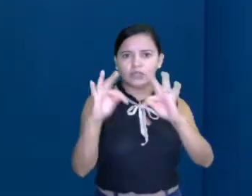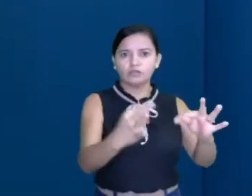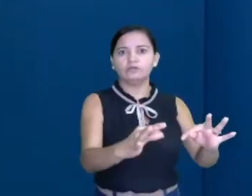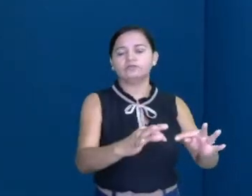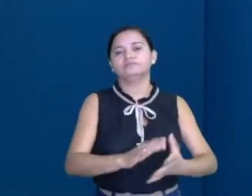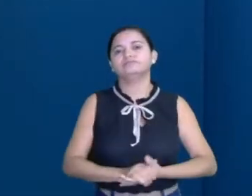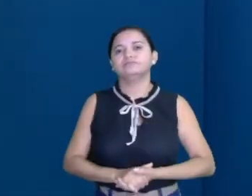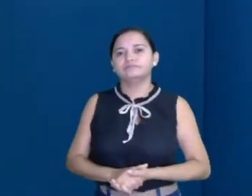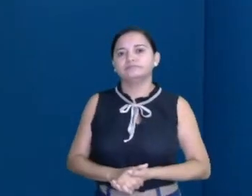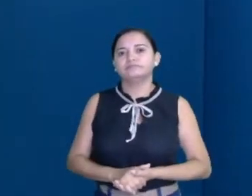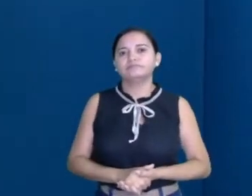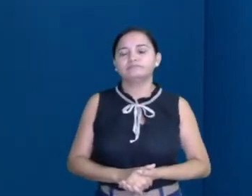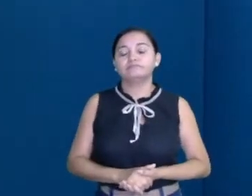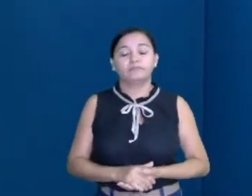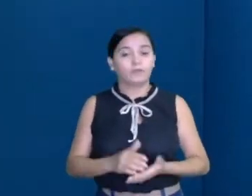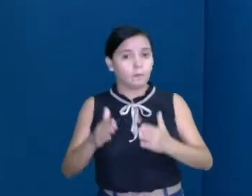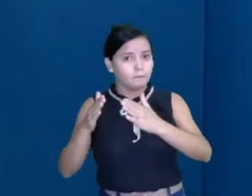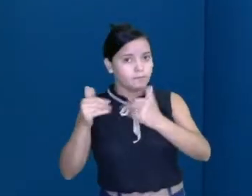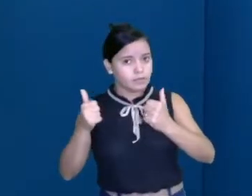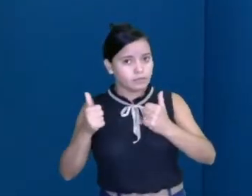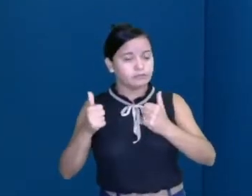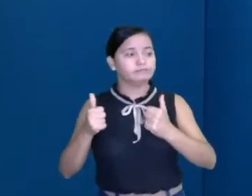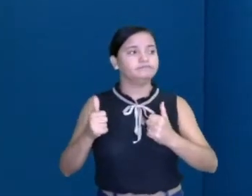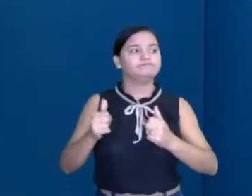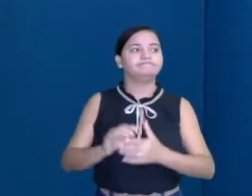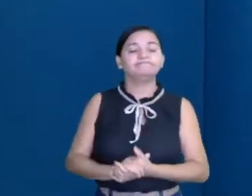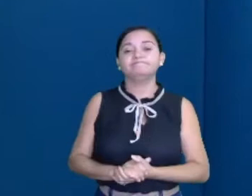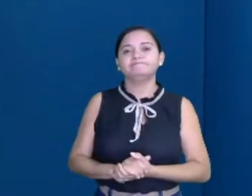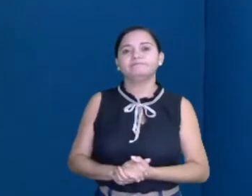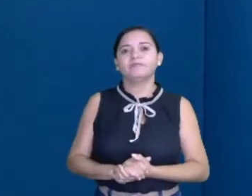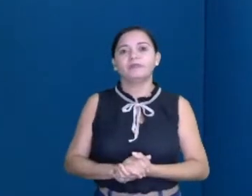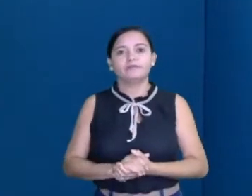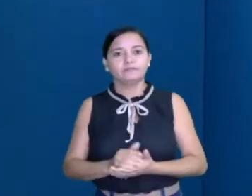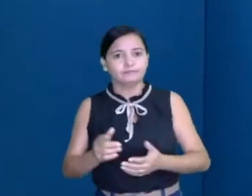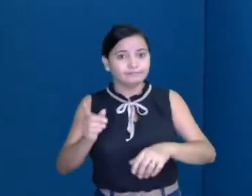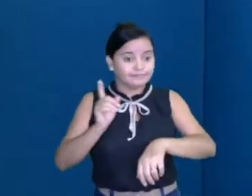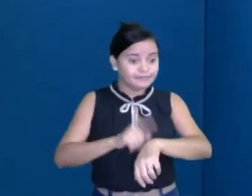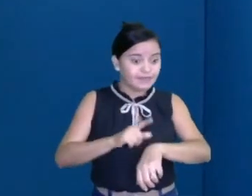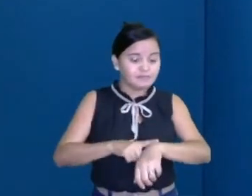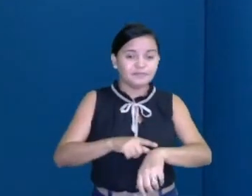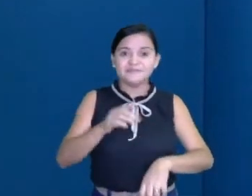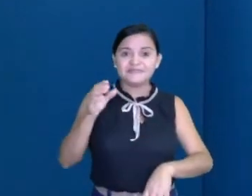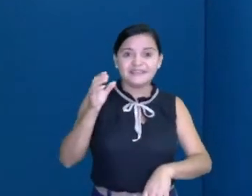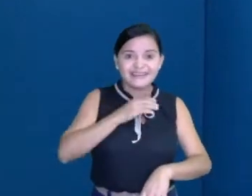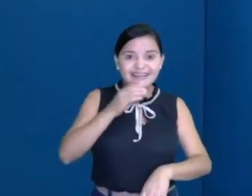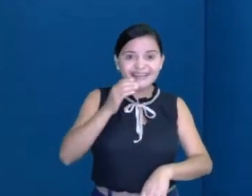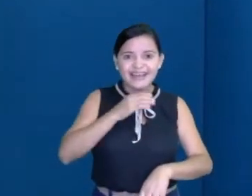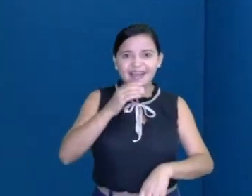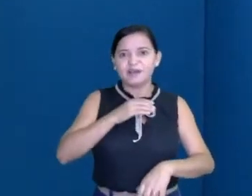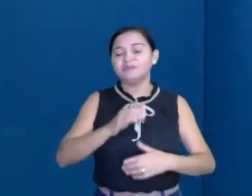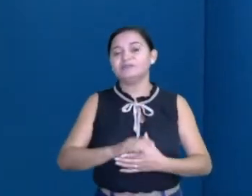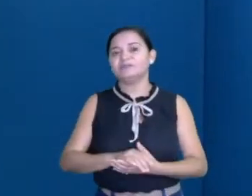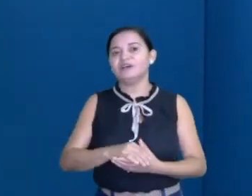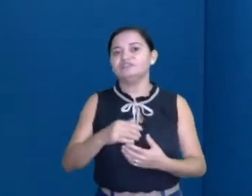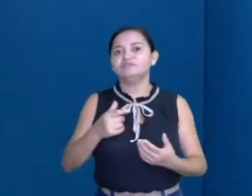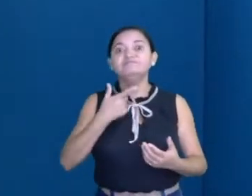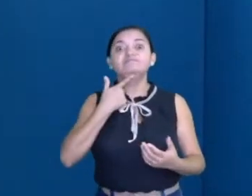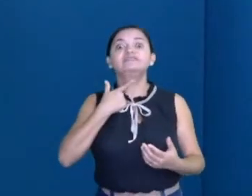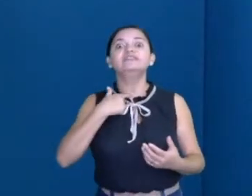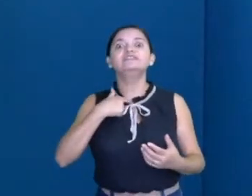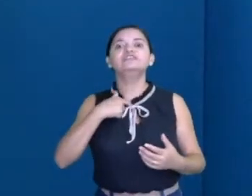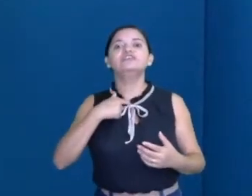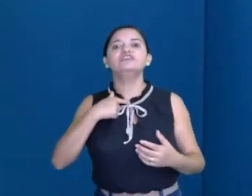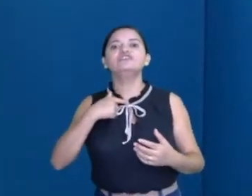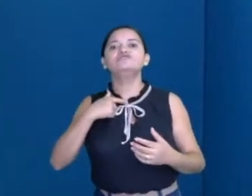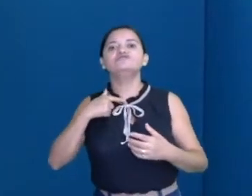aqui para mim. E aí eu vou pedir já para a produção, rapidinho, porque a gente não pode perder tempo, porque a gente está aqui justamente indo ao encontro do quê? Saindo do